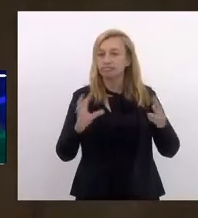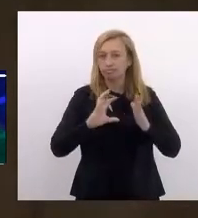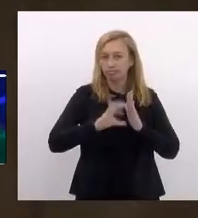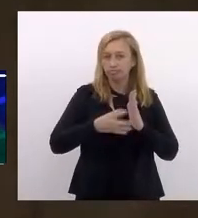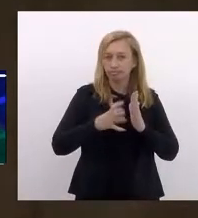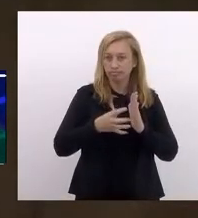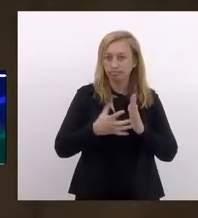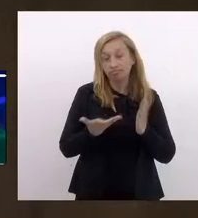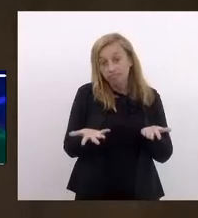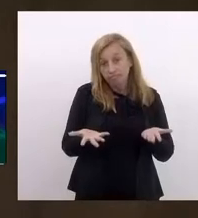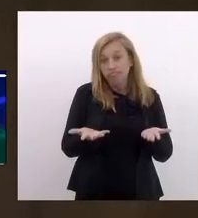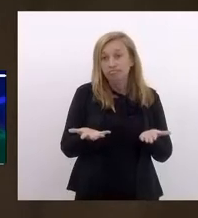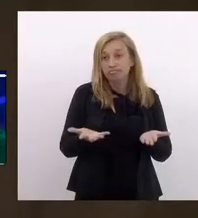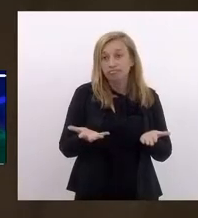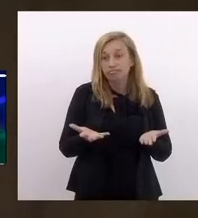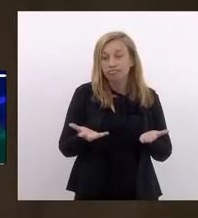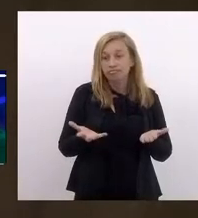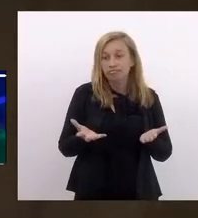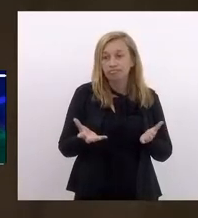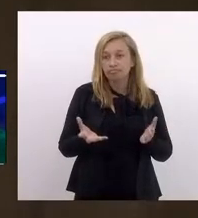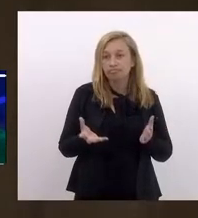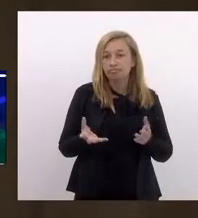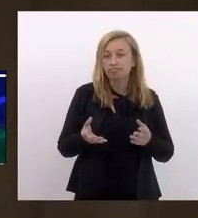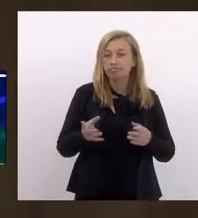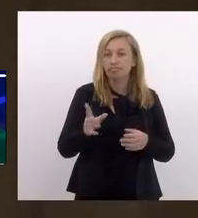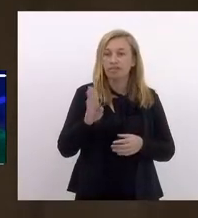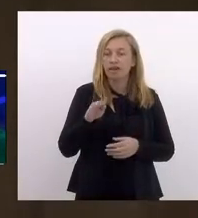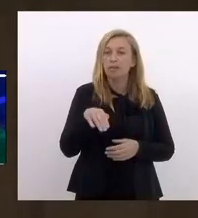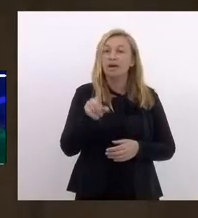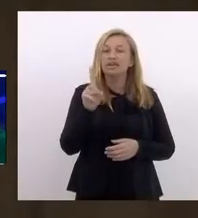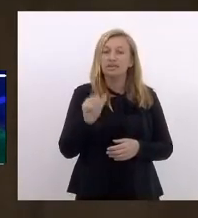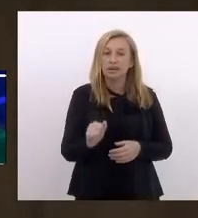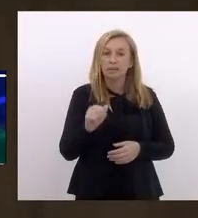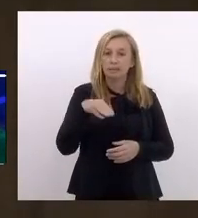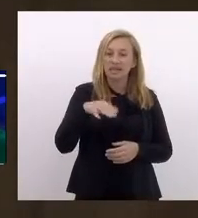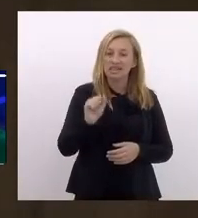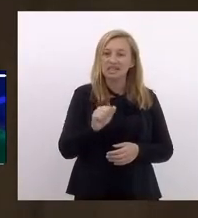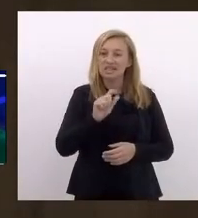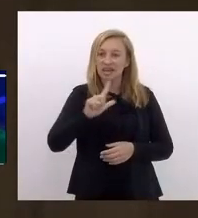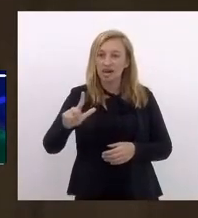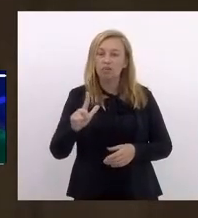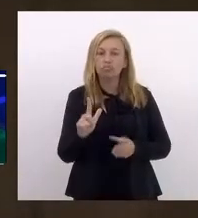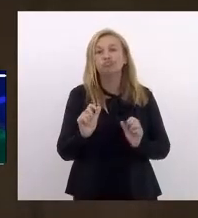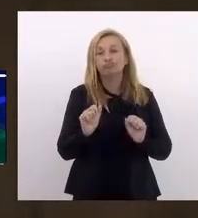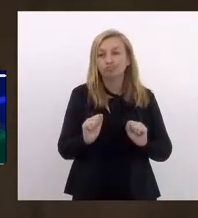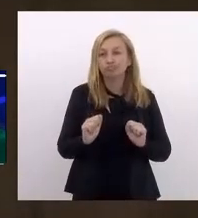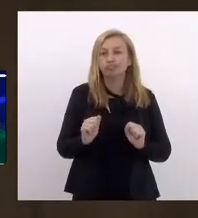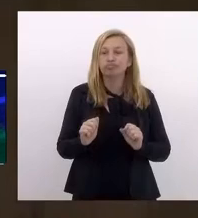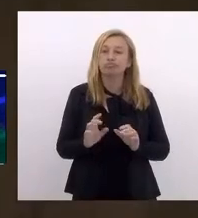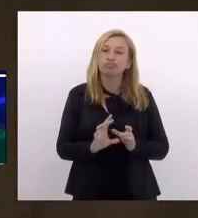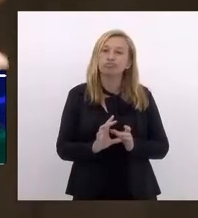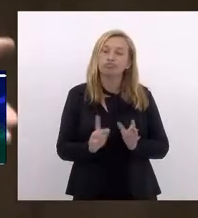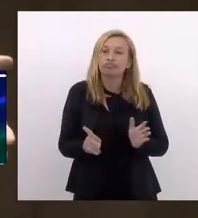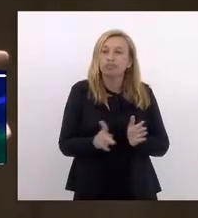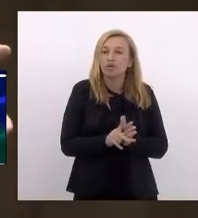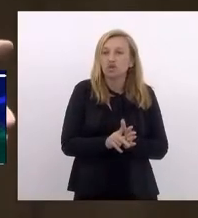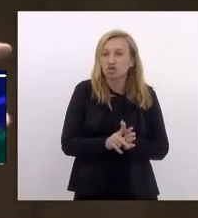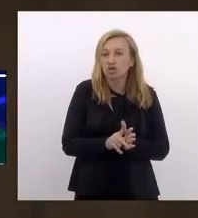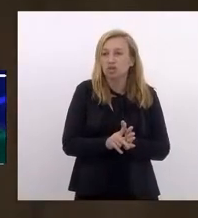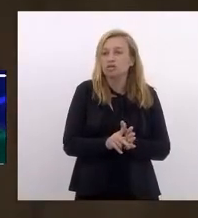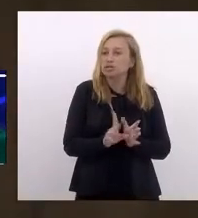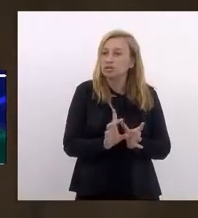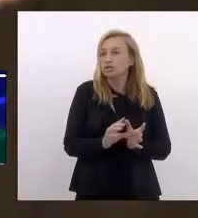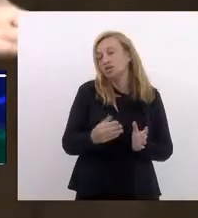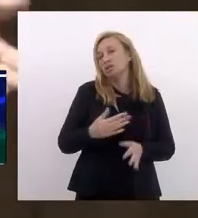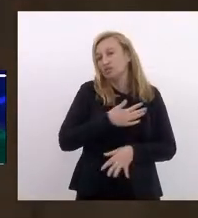são, tocam naquela banda marcial. Então, esse não é um projeto que eu abro. Aqui também tem vários